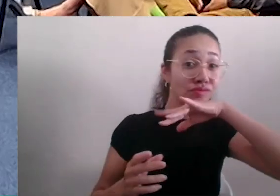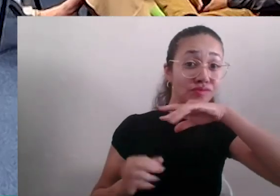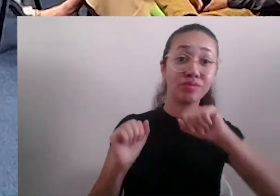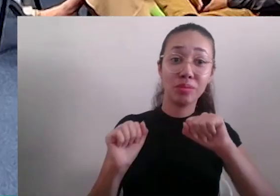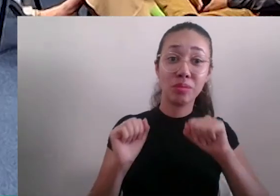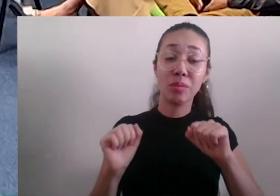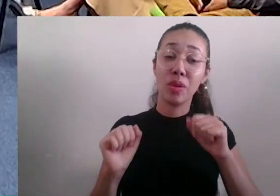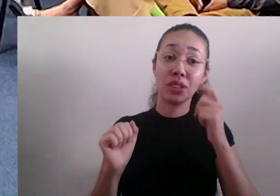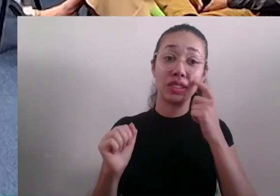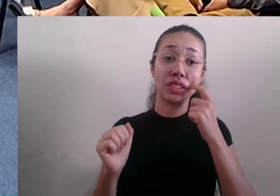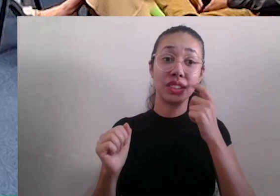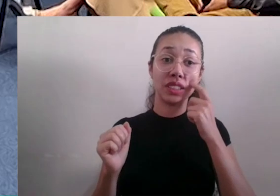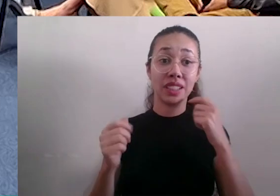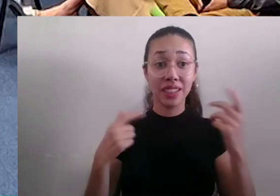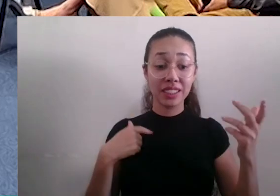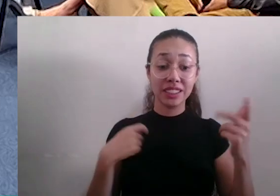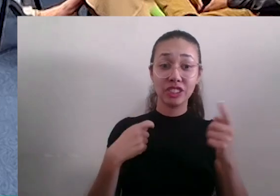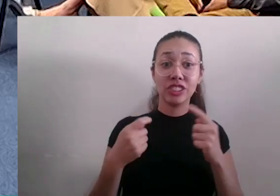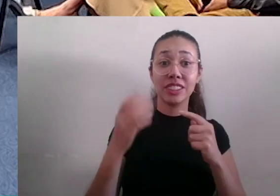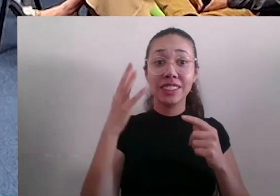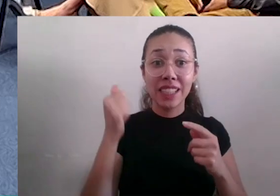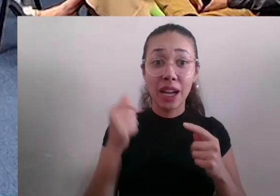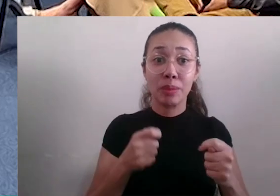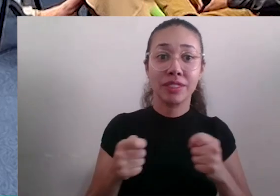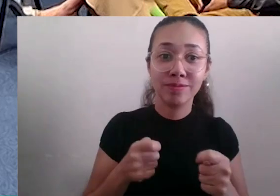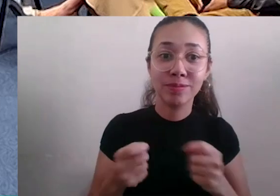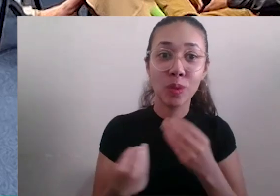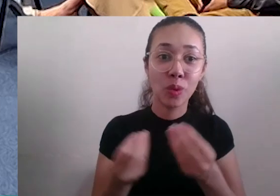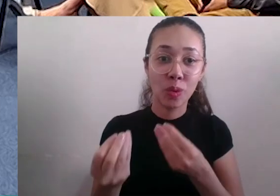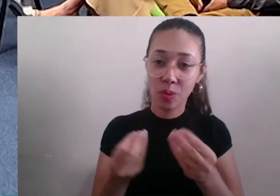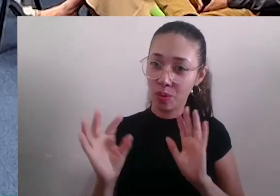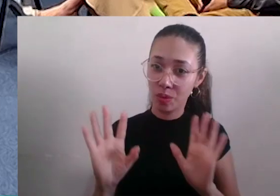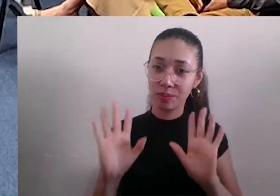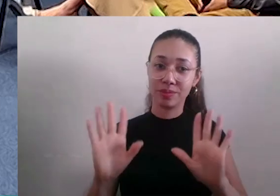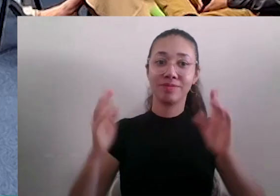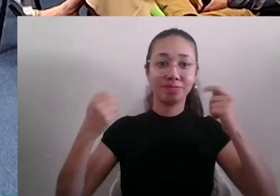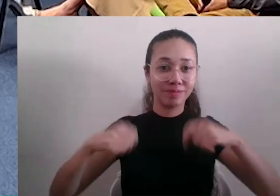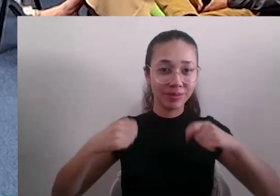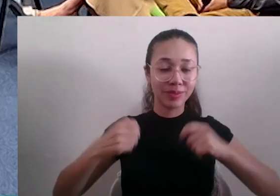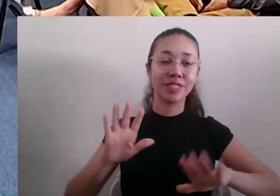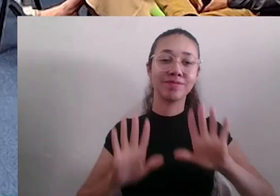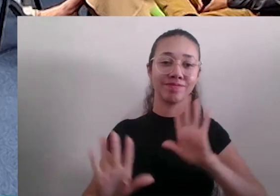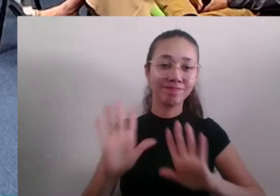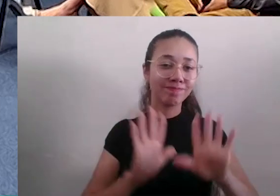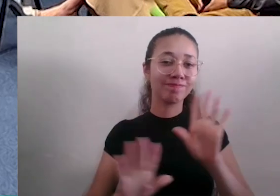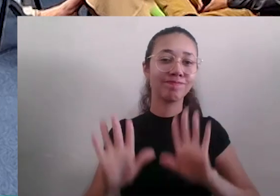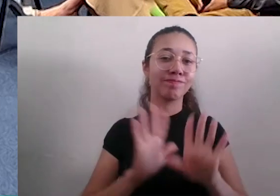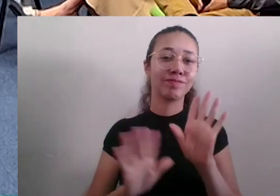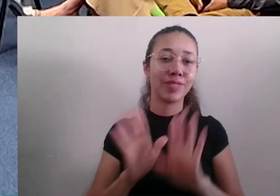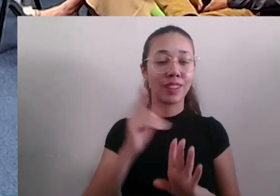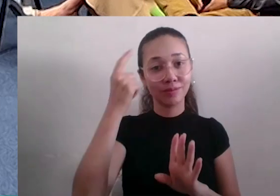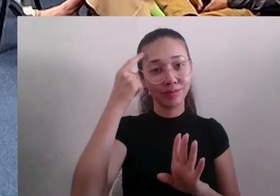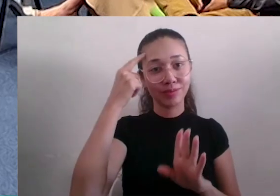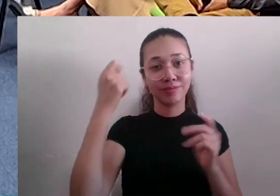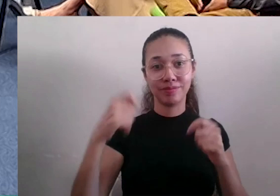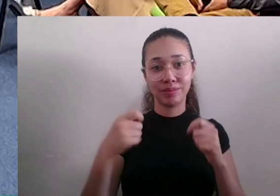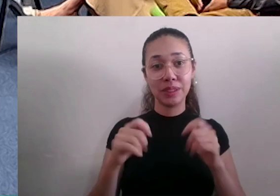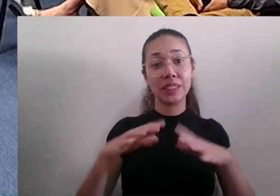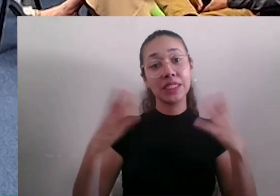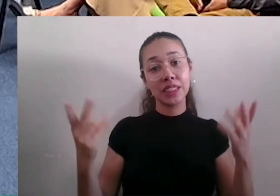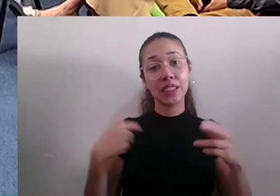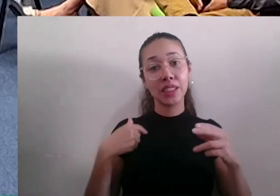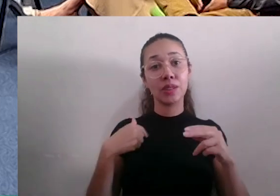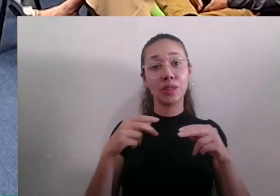controle não é verdade a gente tem controle sim então tudo isso tem que ser feito com muito muito muito cuidado e esse é um dos motivos que eu não gosto de